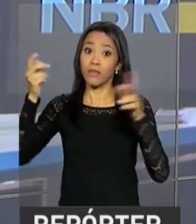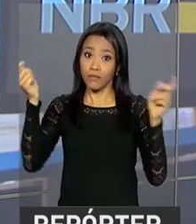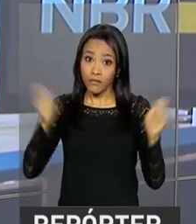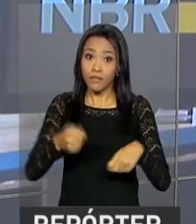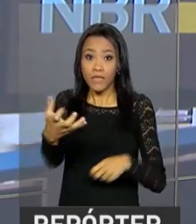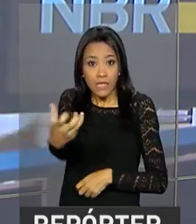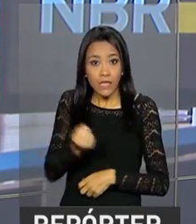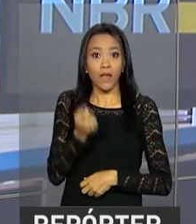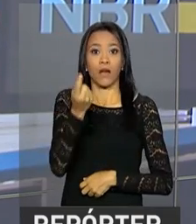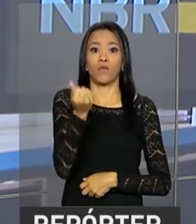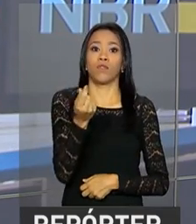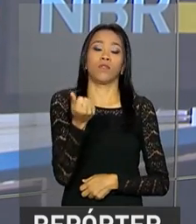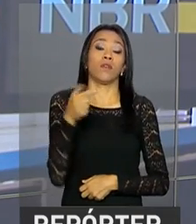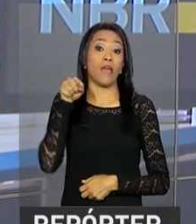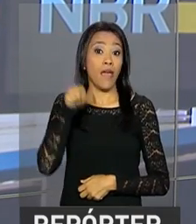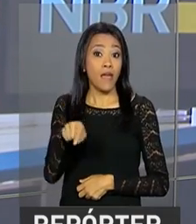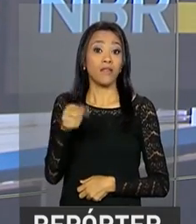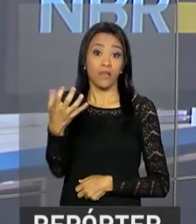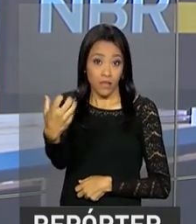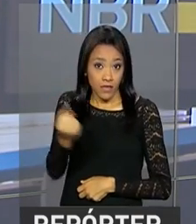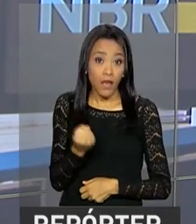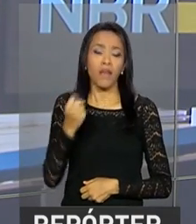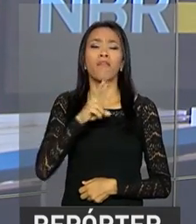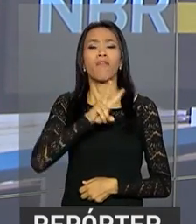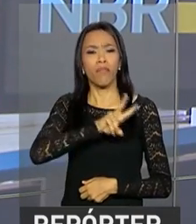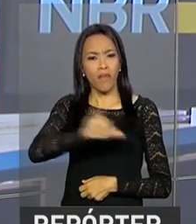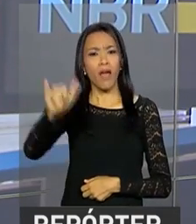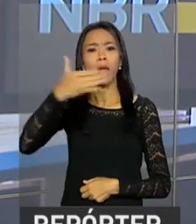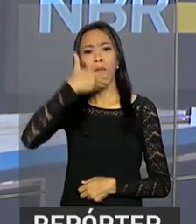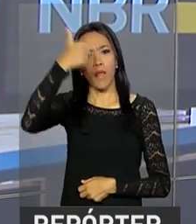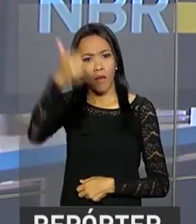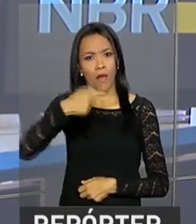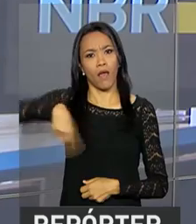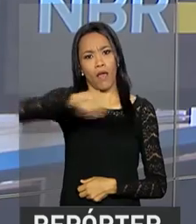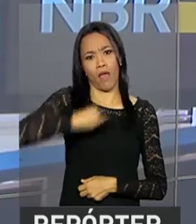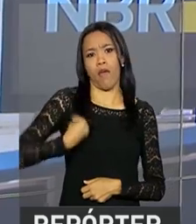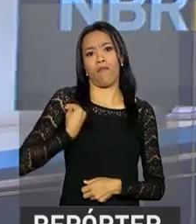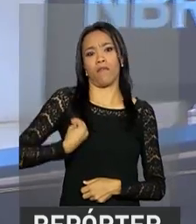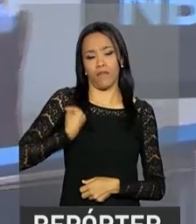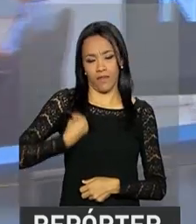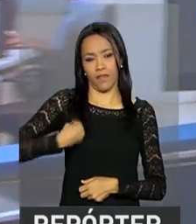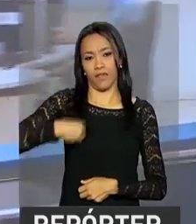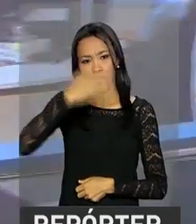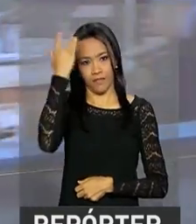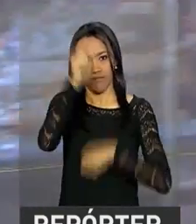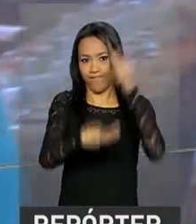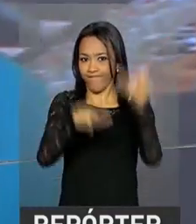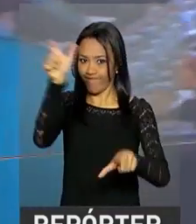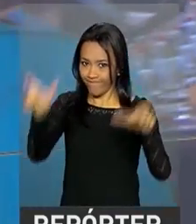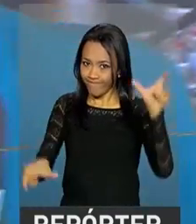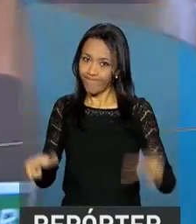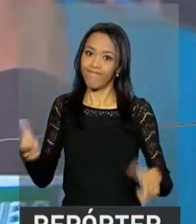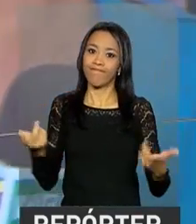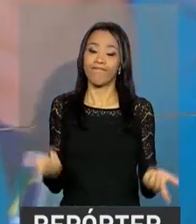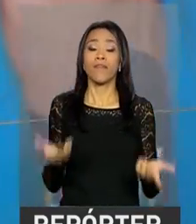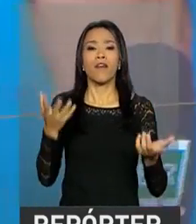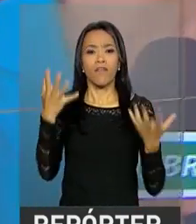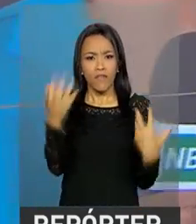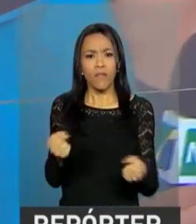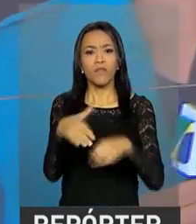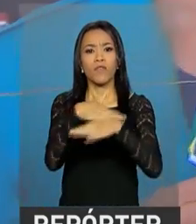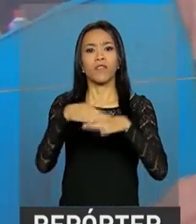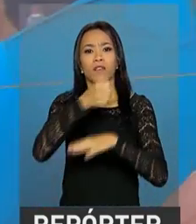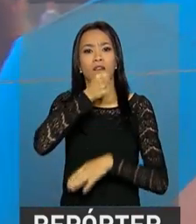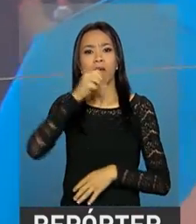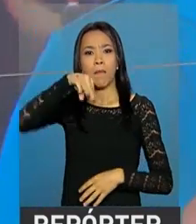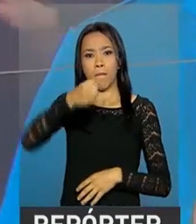Michel Temer, o saque dessas contas vai melhorar a vida dos brasileiros. Vamos então conversar com a repórter Mara Knupp, que tem as